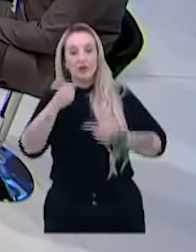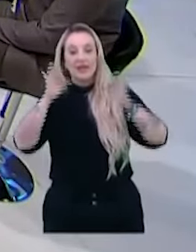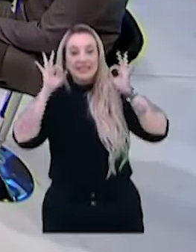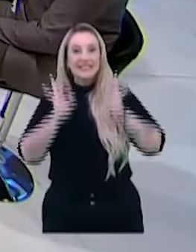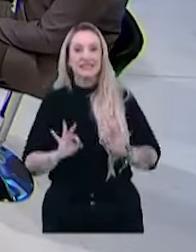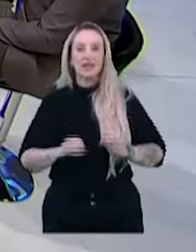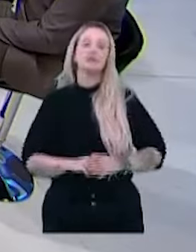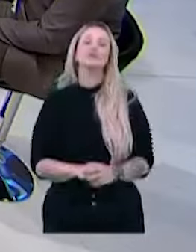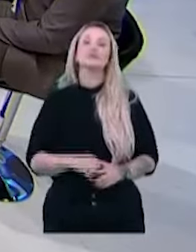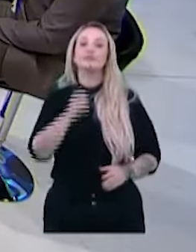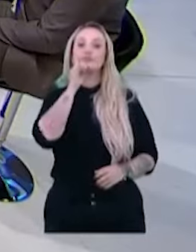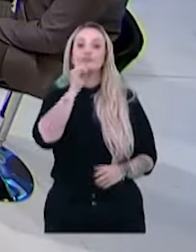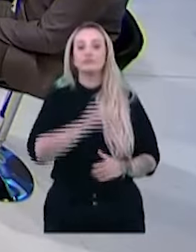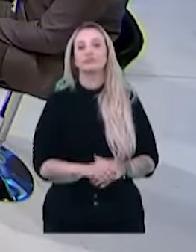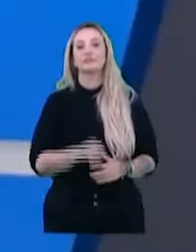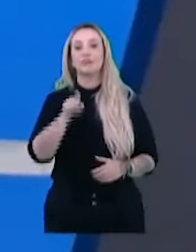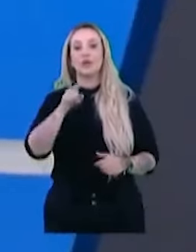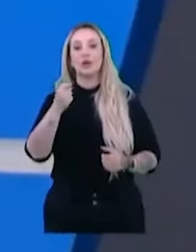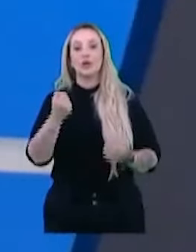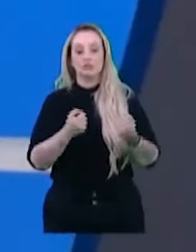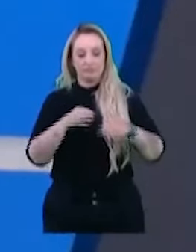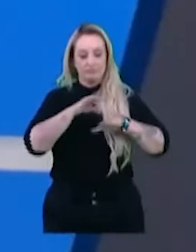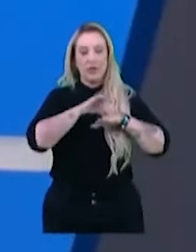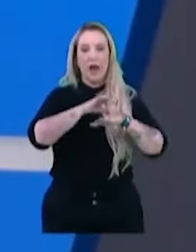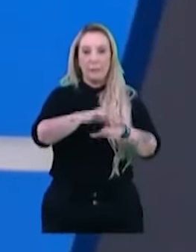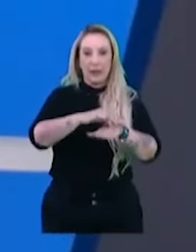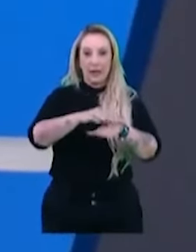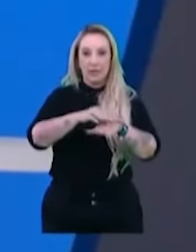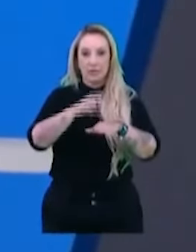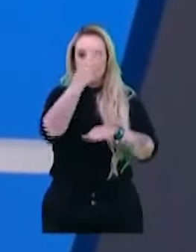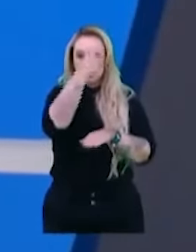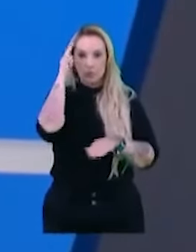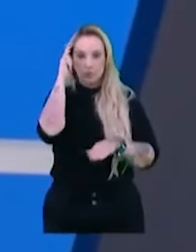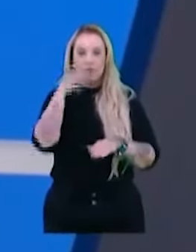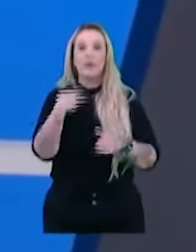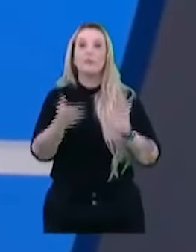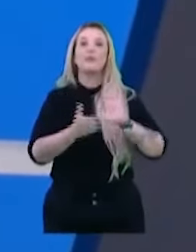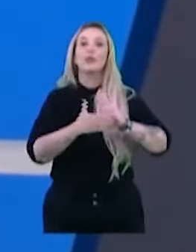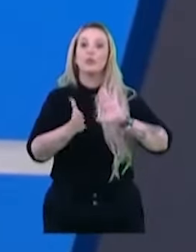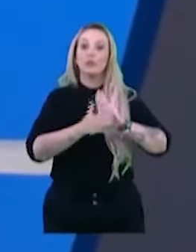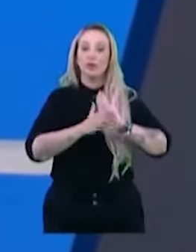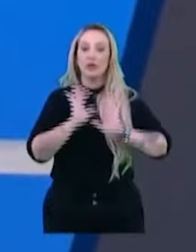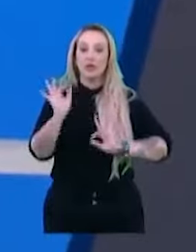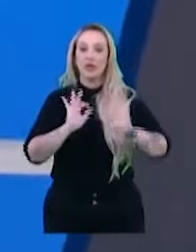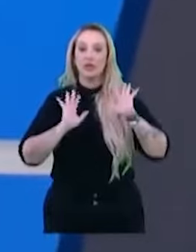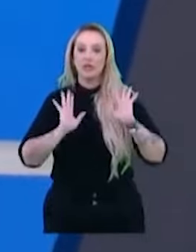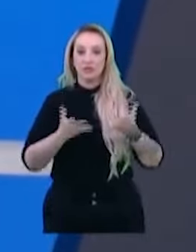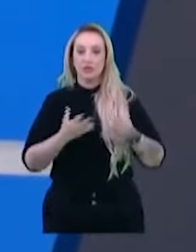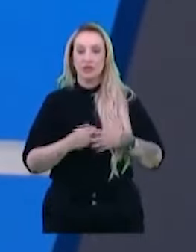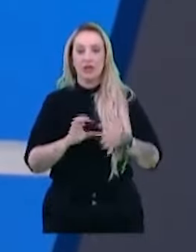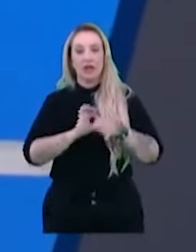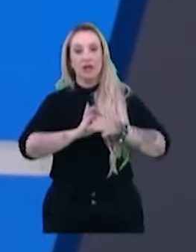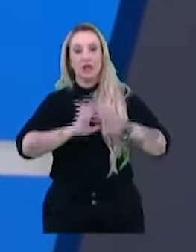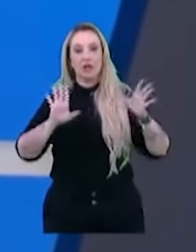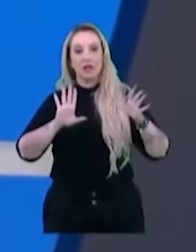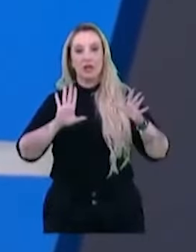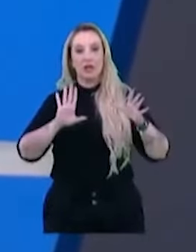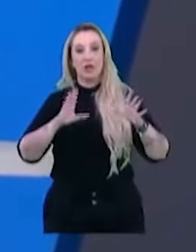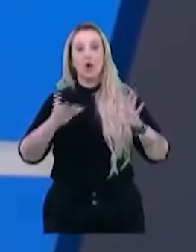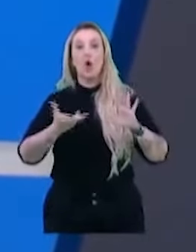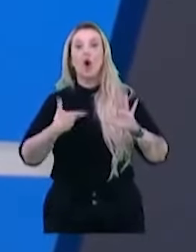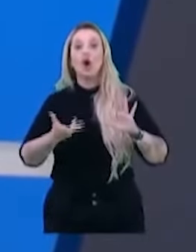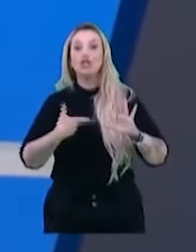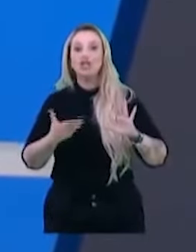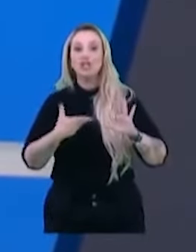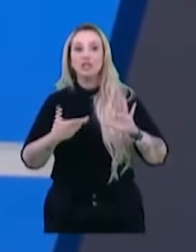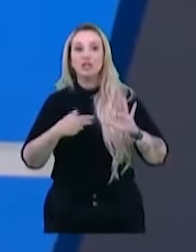concretas. Por exemplo, para você que é motorista de Uber, uma das propostas que a gente elaborou foi a liberação do Uber do rodízio, porque às vezes a